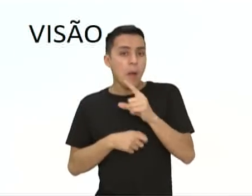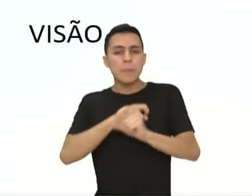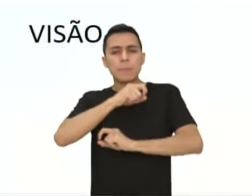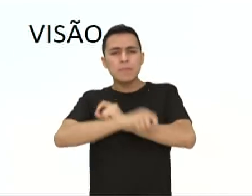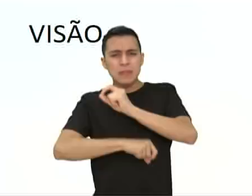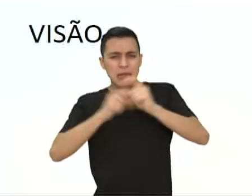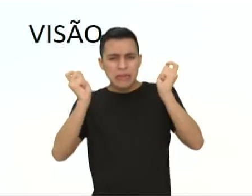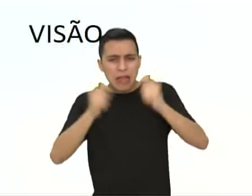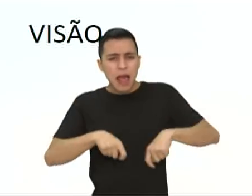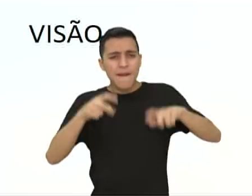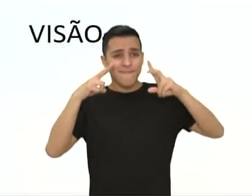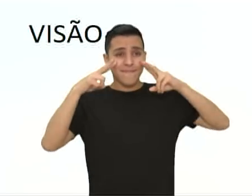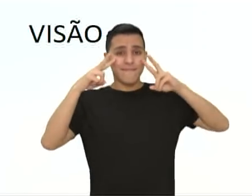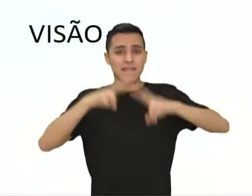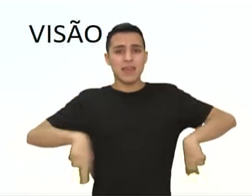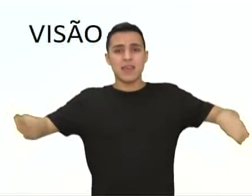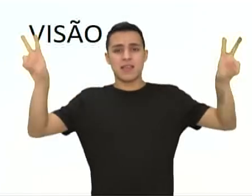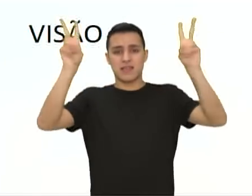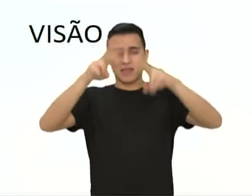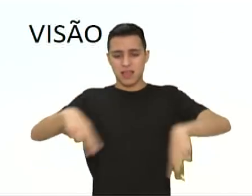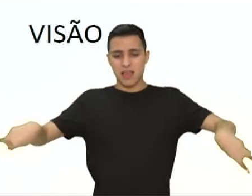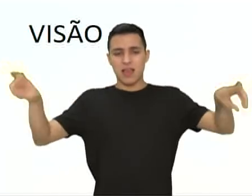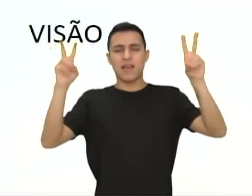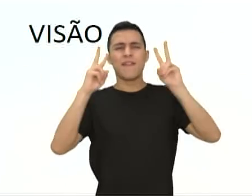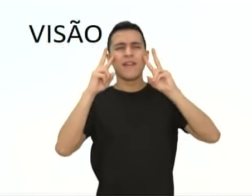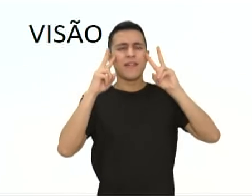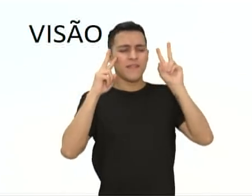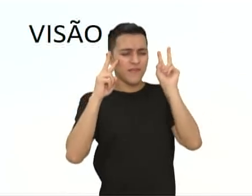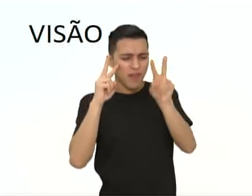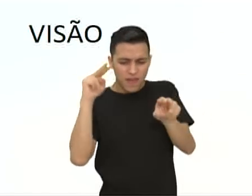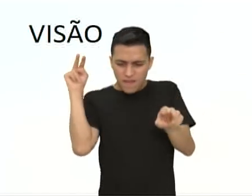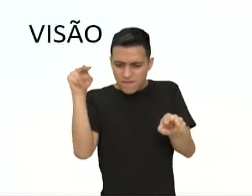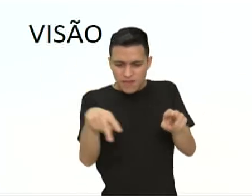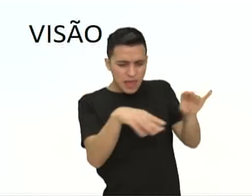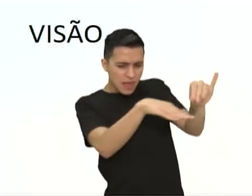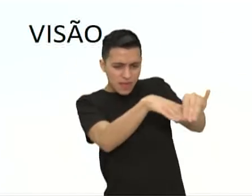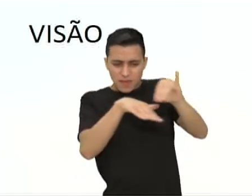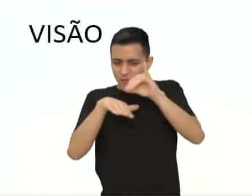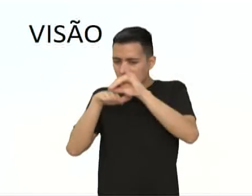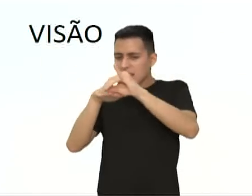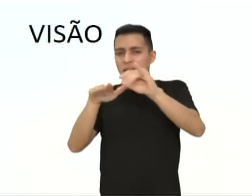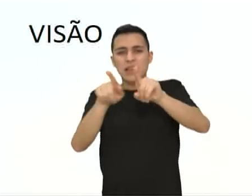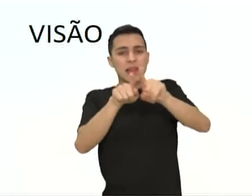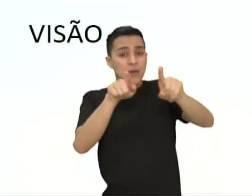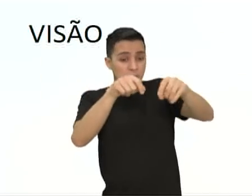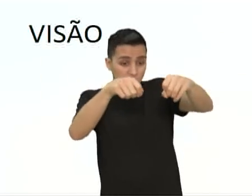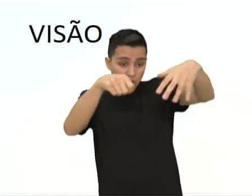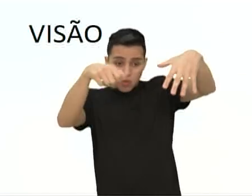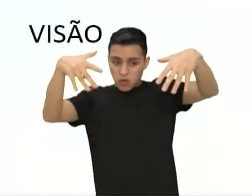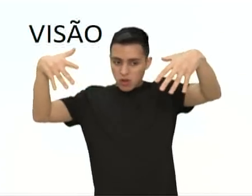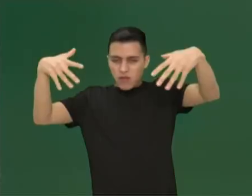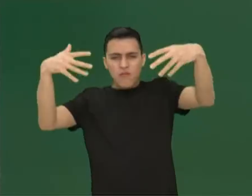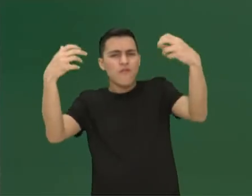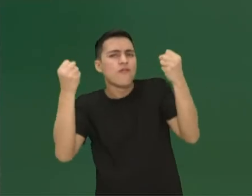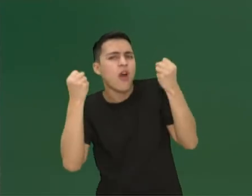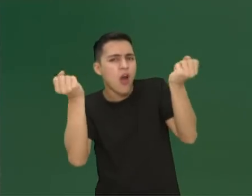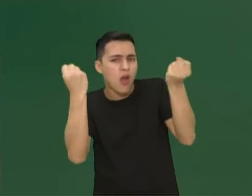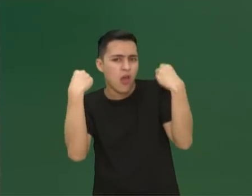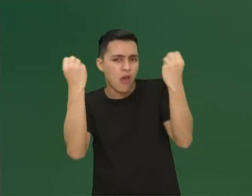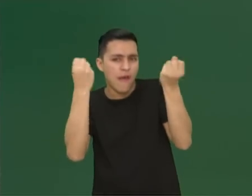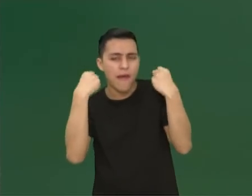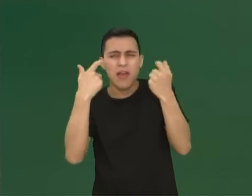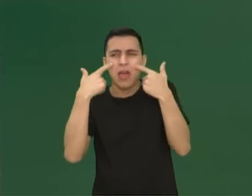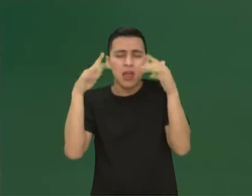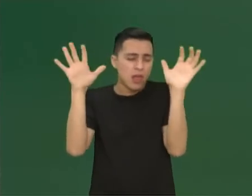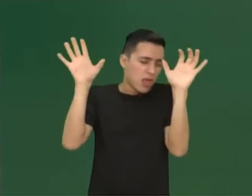sentido da visão, que eu vou enxergar os objetos, a luminosidade, como eu falei para vocês. Muito forte, eu vou acabar